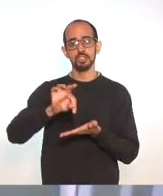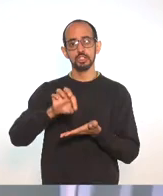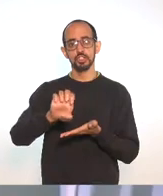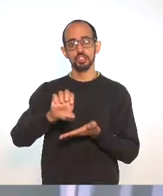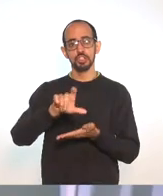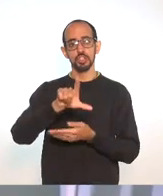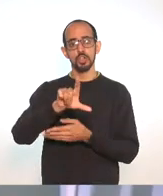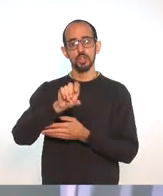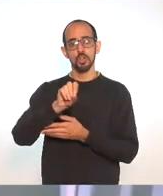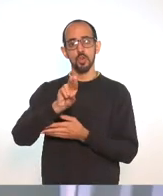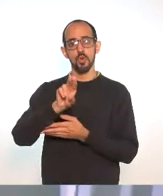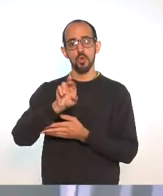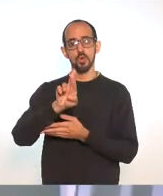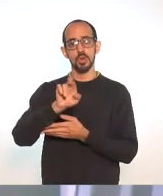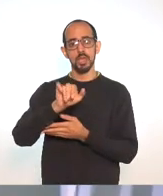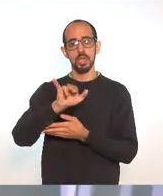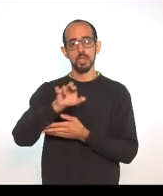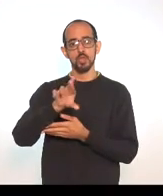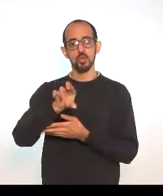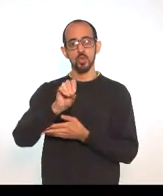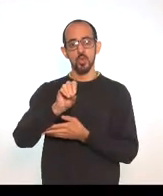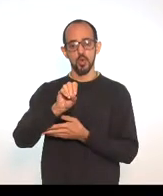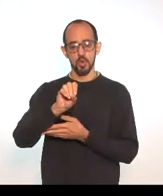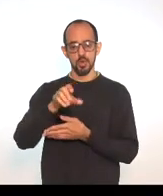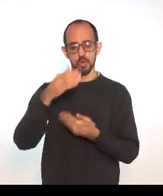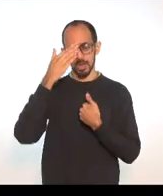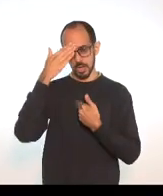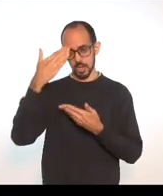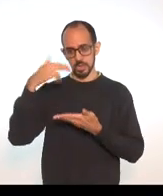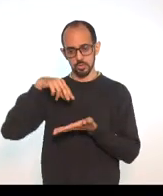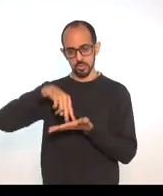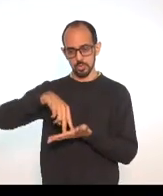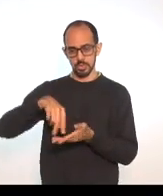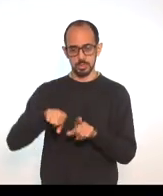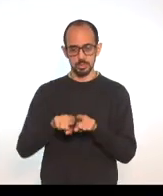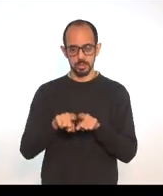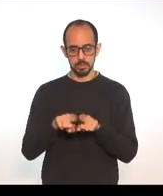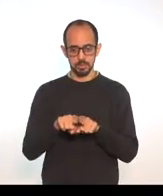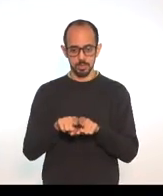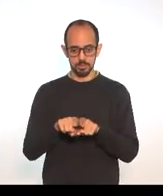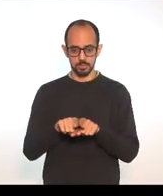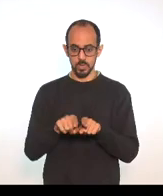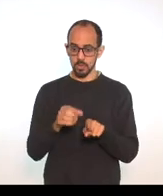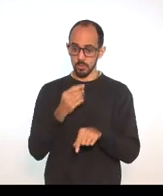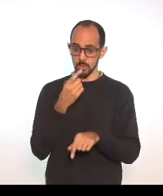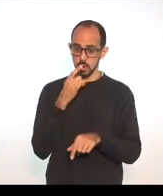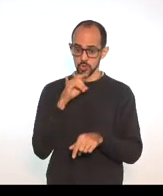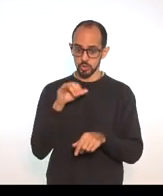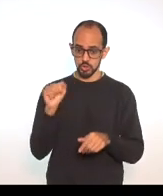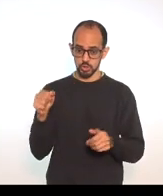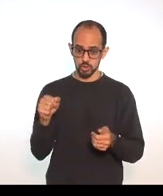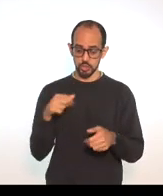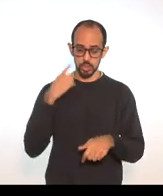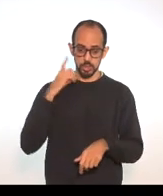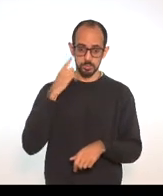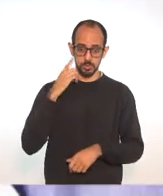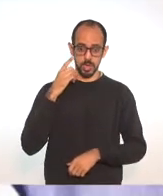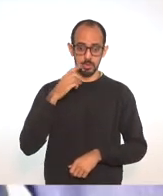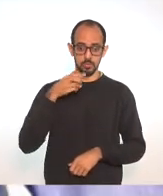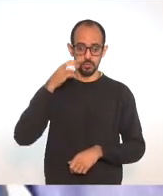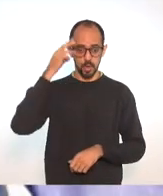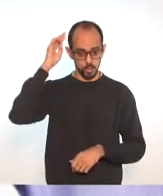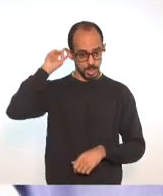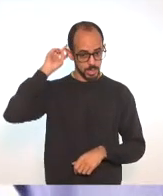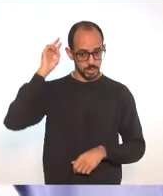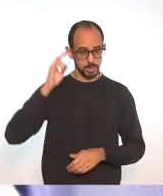presença também agradeço aqui na nossa audiência pu Oi bom dia Deputado para o deck do Estado de São Paulo tá